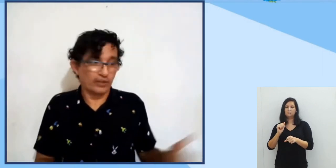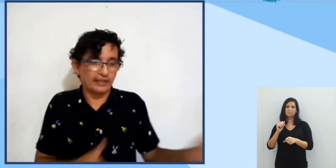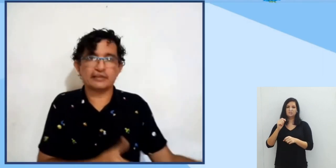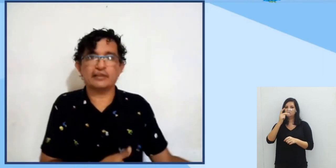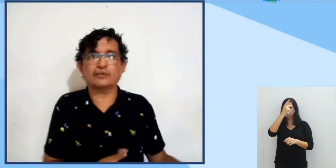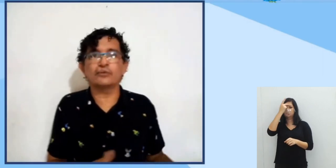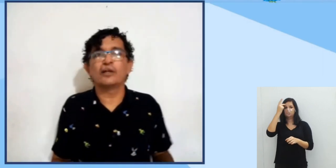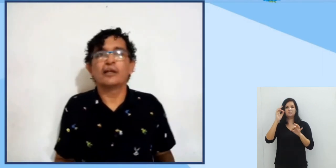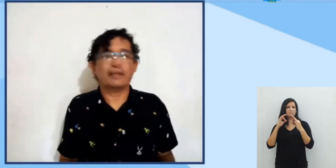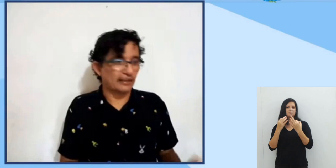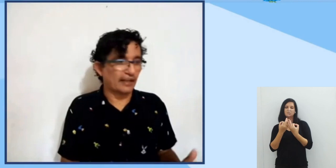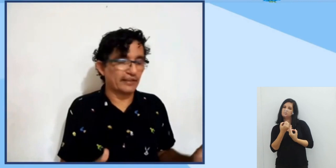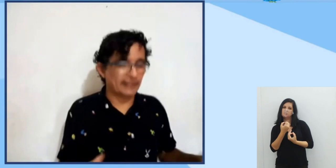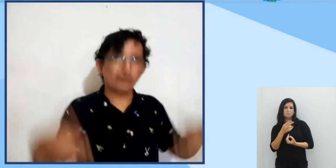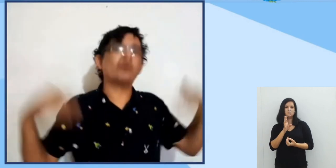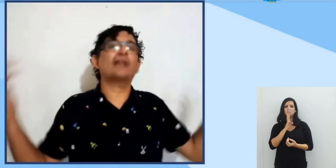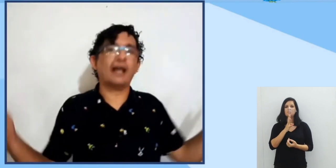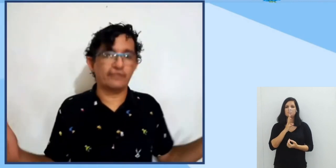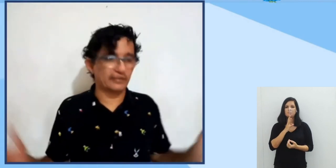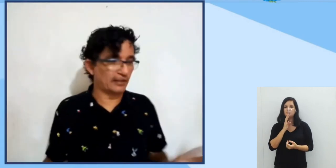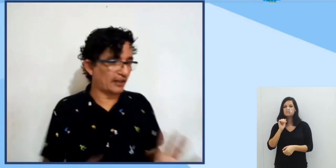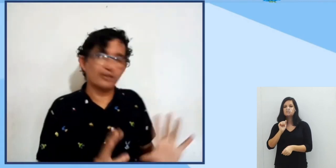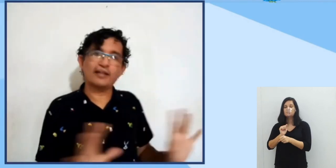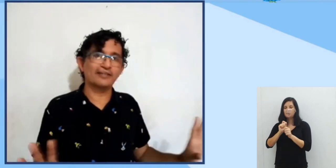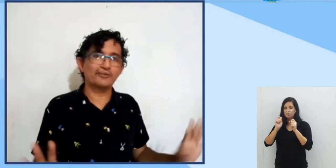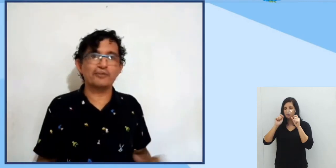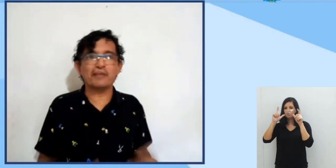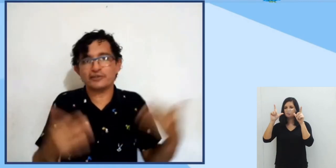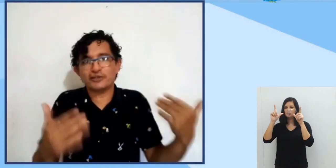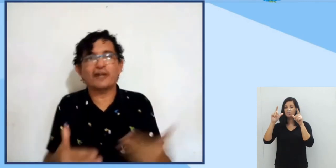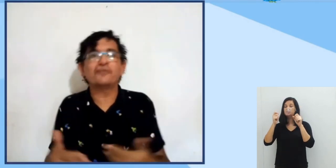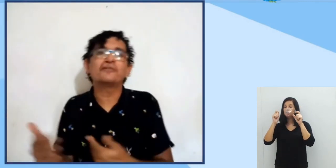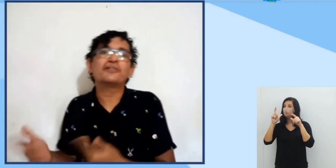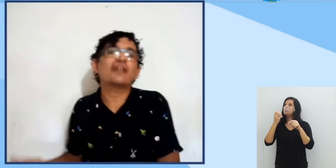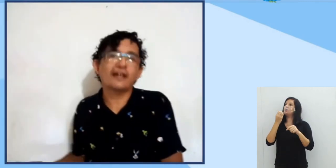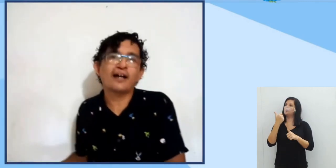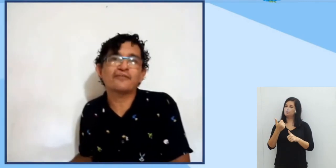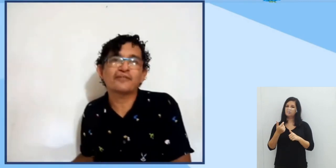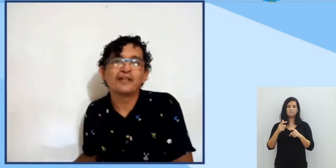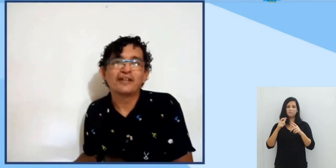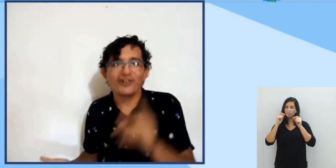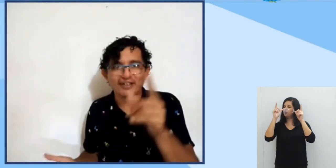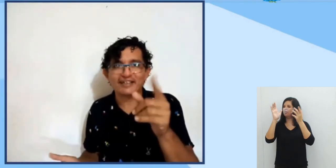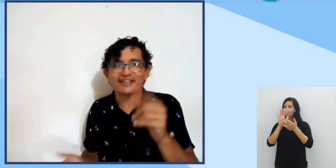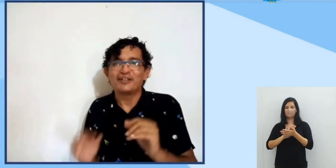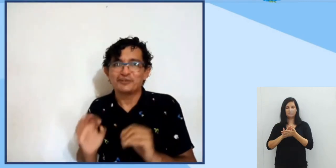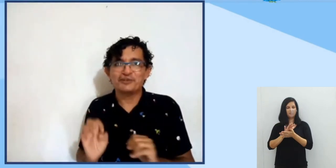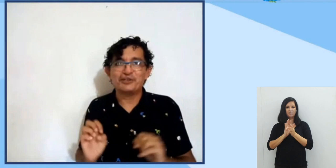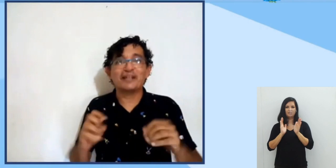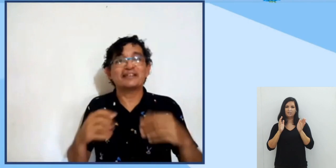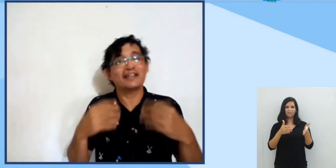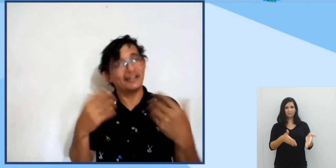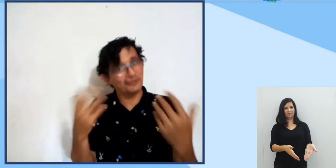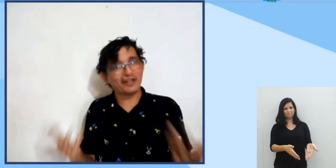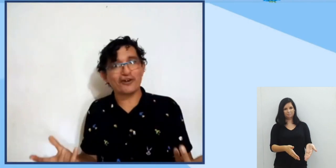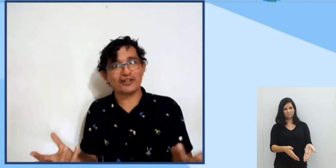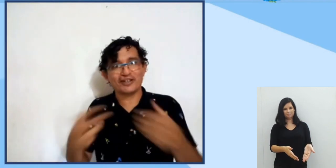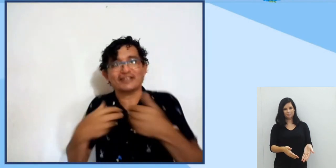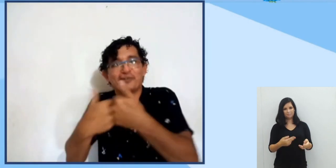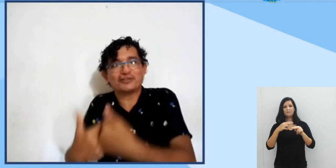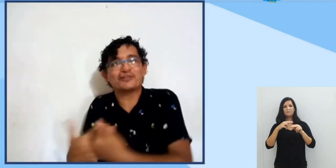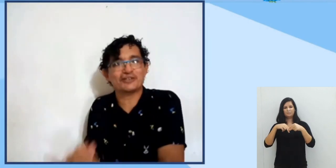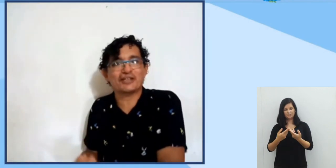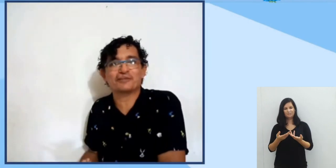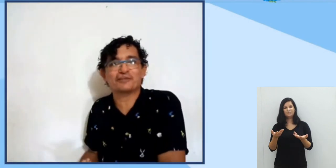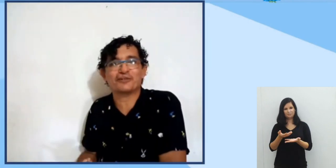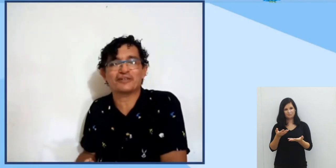parente, né, o conhecido, para tentar ver se ele acordava. Se ele acordasse, tudo bem, se não, enterravam. Olha aí, surgiu a ideia do velório,